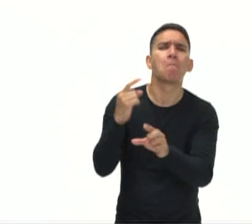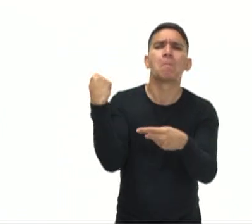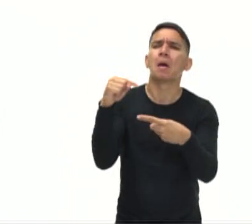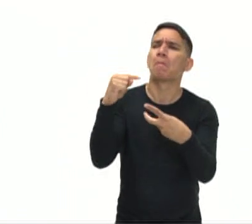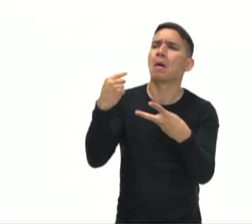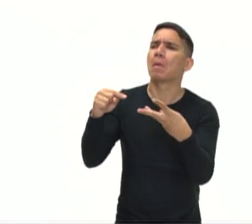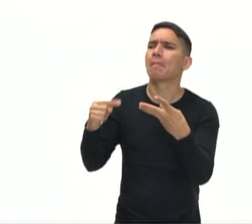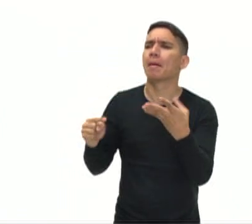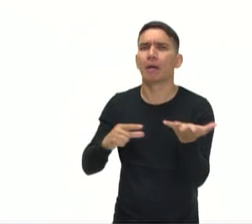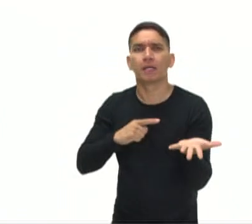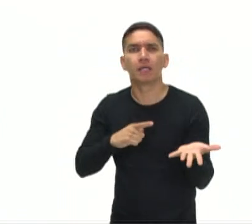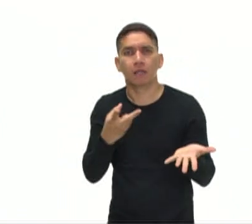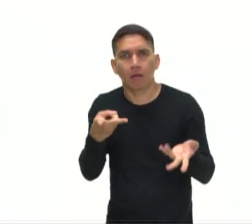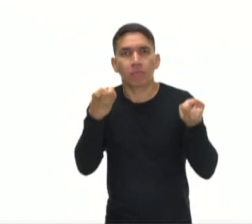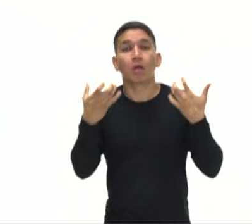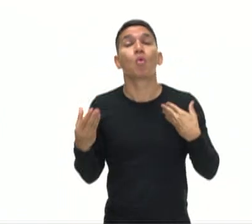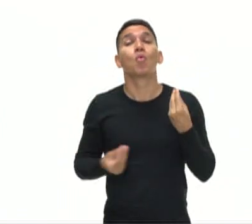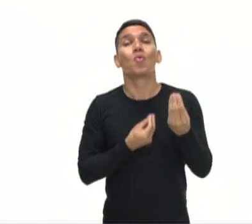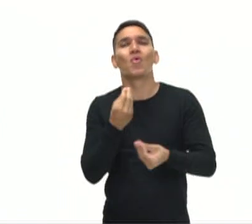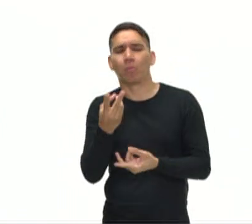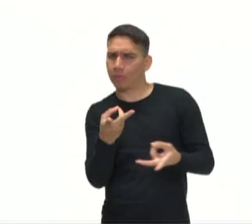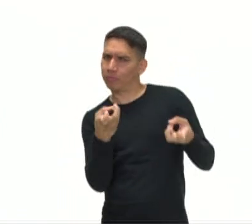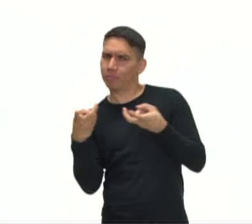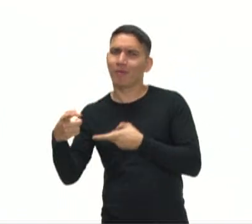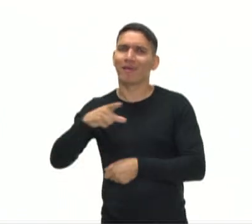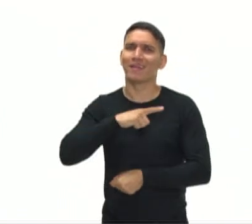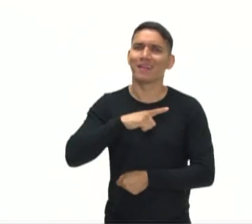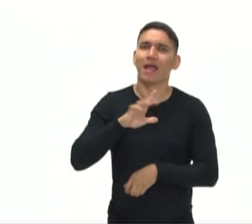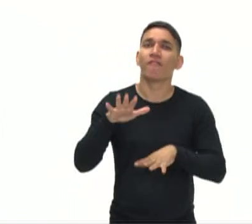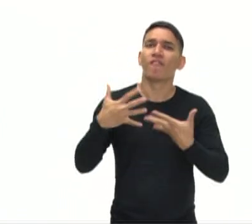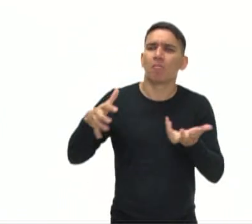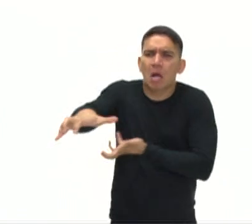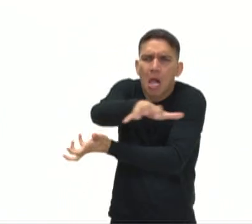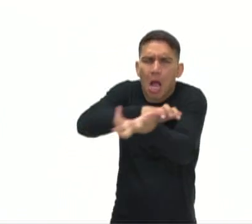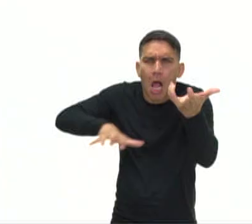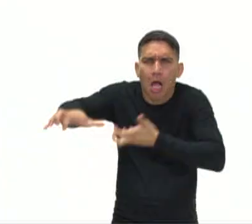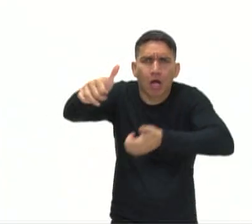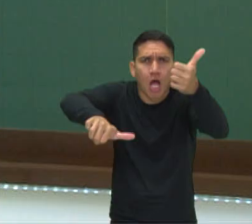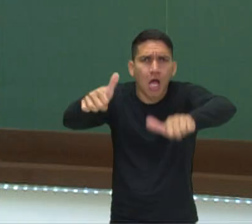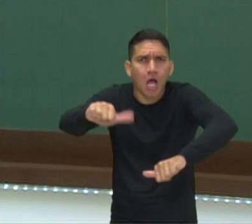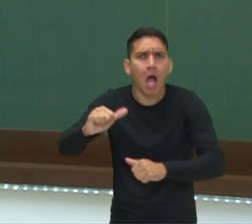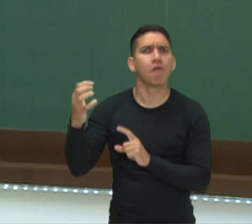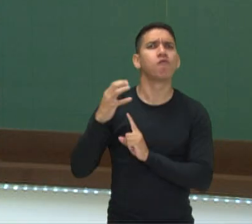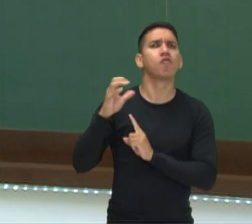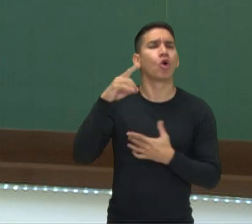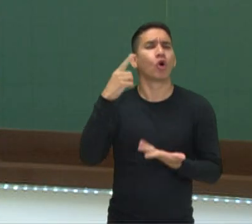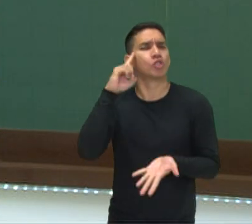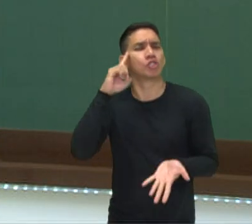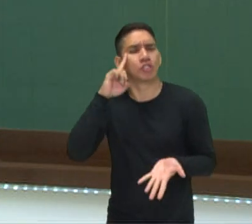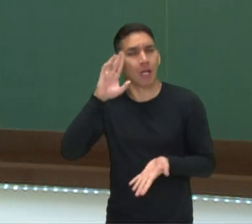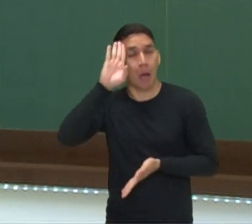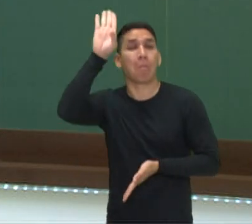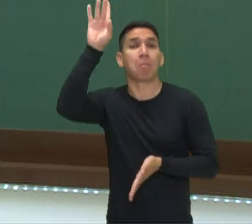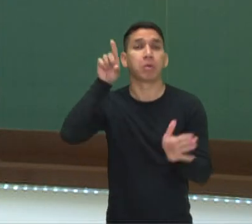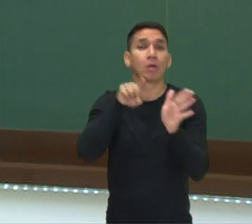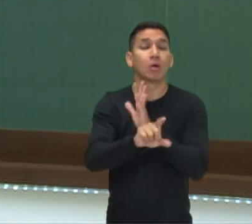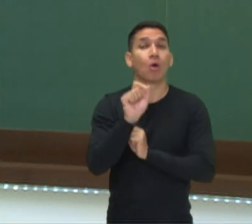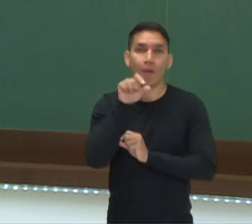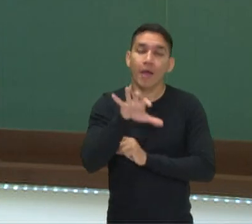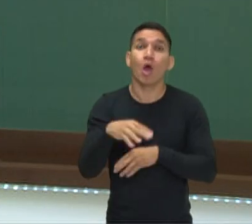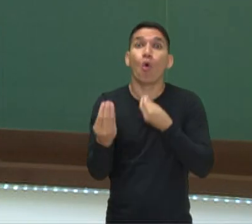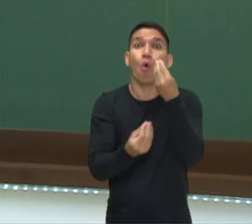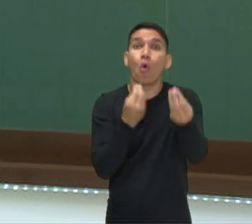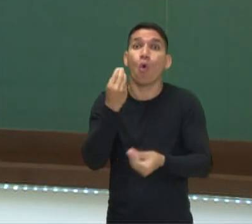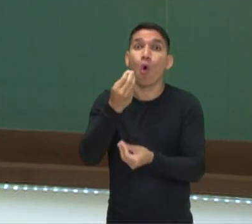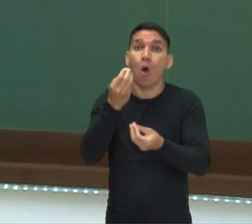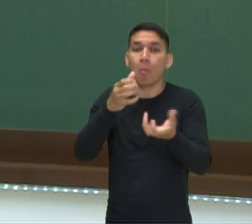das reações químicas? De que maneira as reações influenciam o nosso dia a dia? Então a pergunta principal é essa: de que maneira as